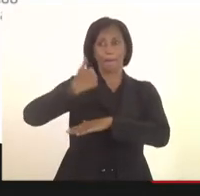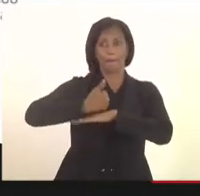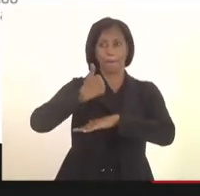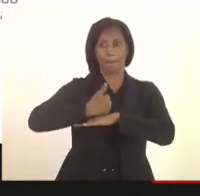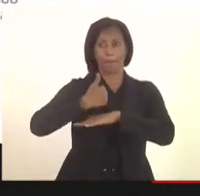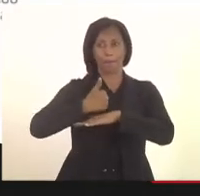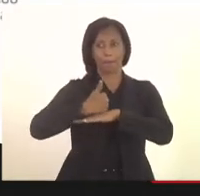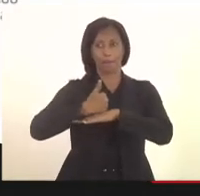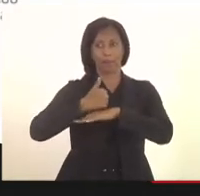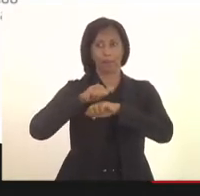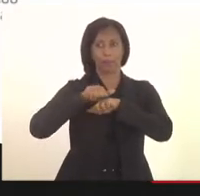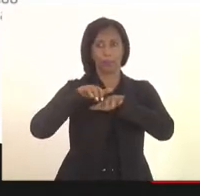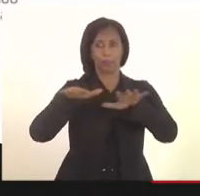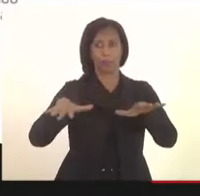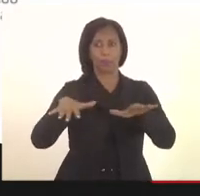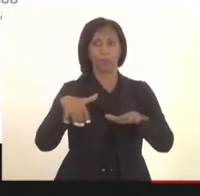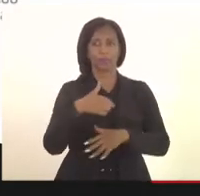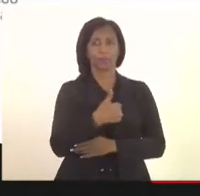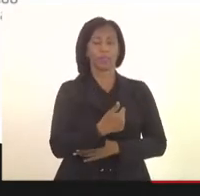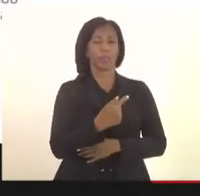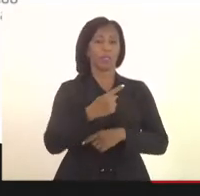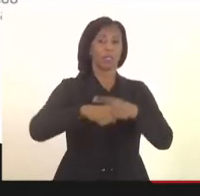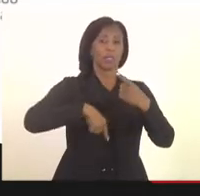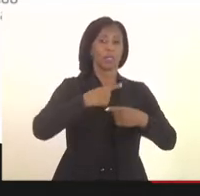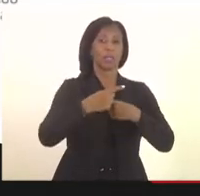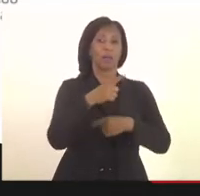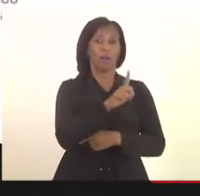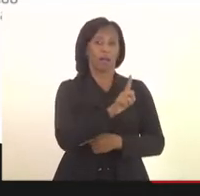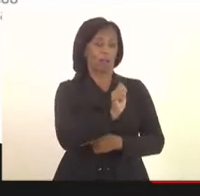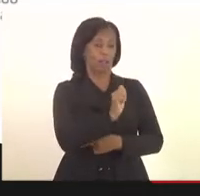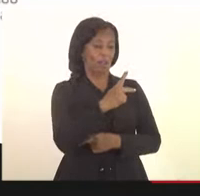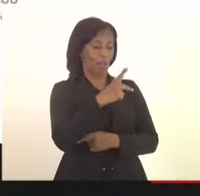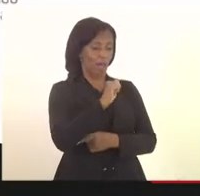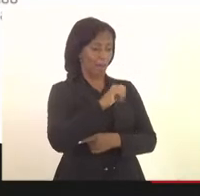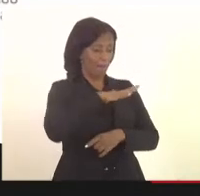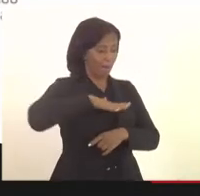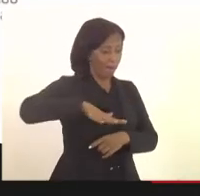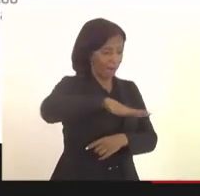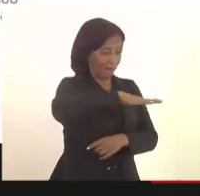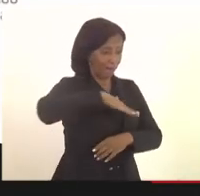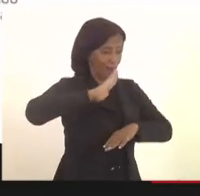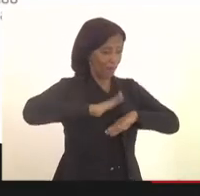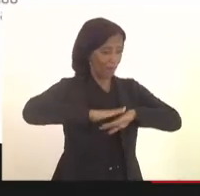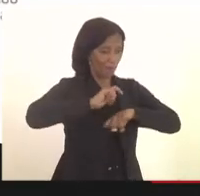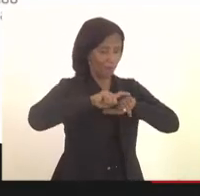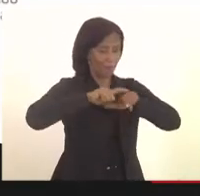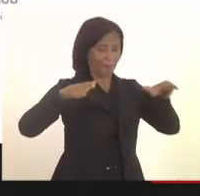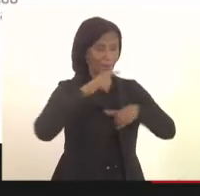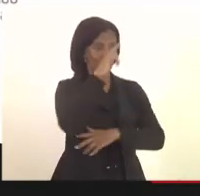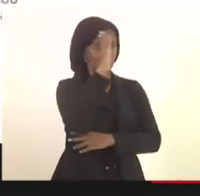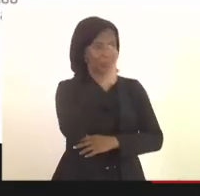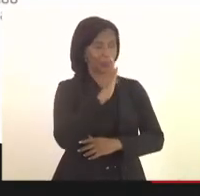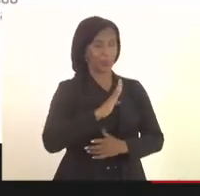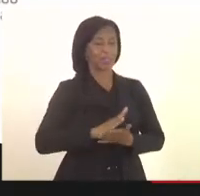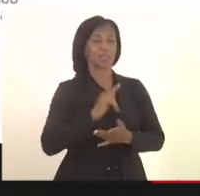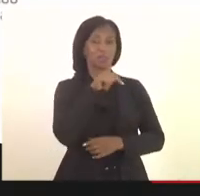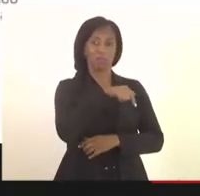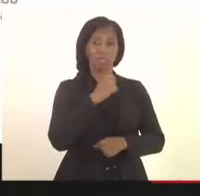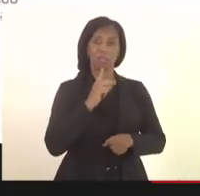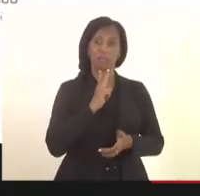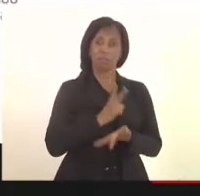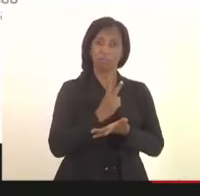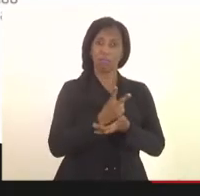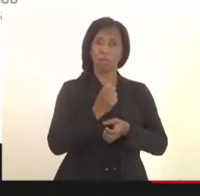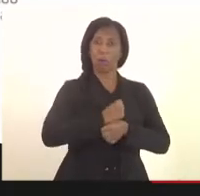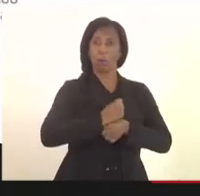da produção de Lapa, que hoje é o décimo maior campo produtor do Brasil. Nesse mesmo ano, iniciamos